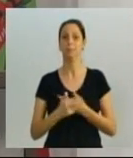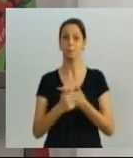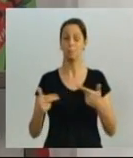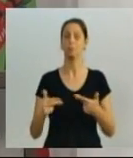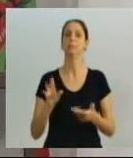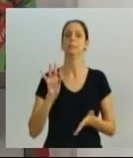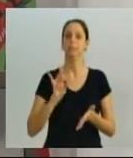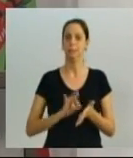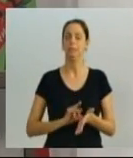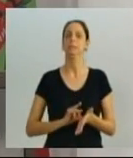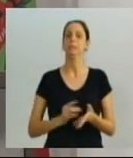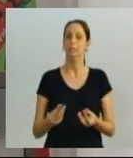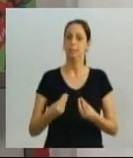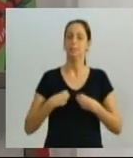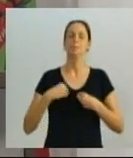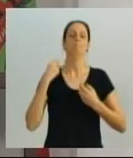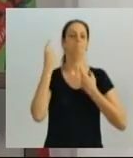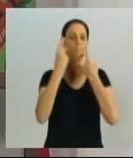sinceramente, muito preocupado,